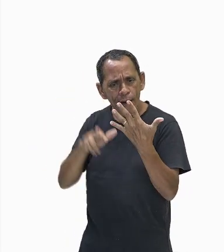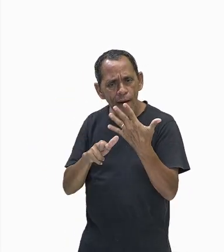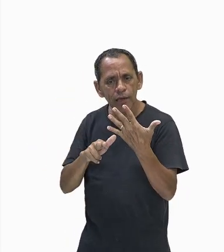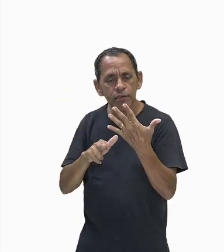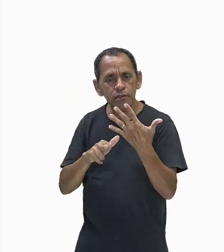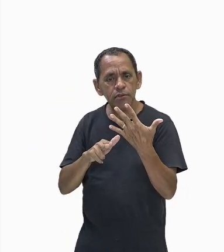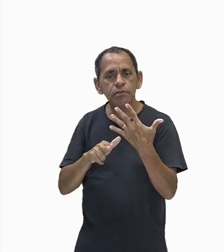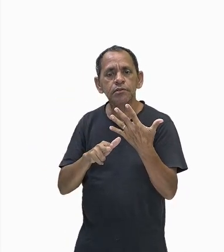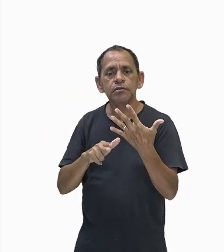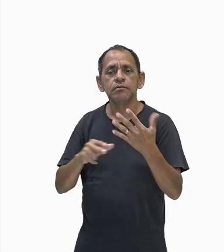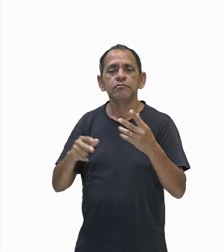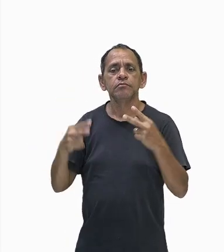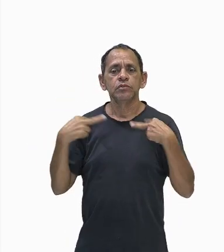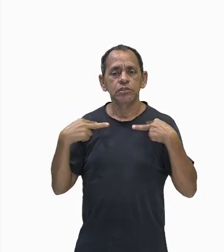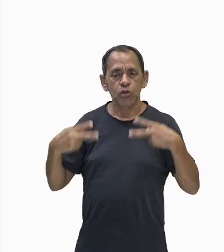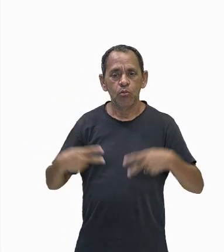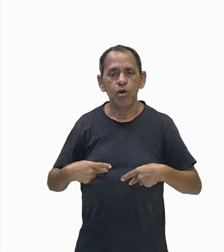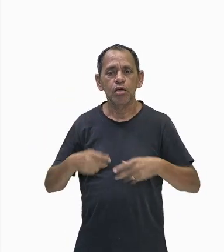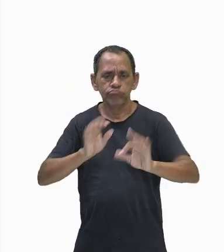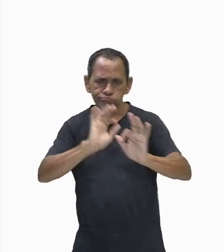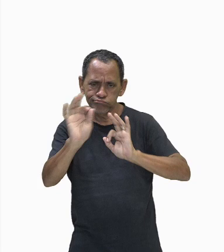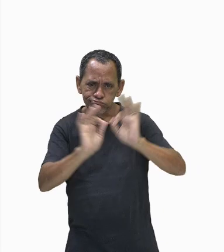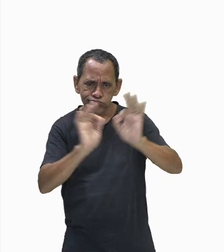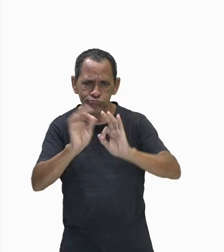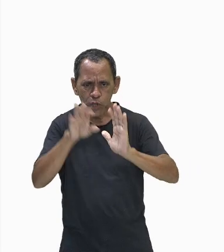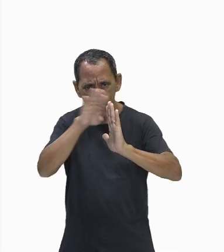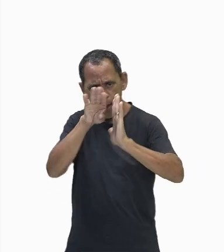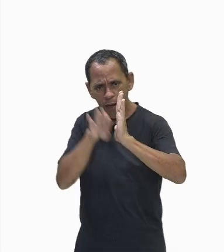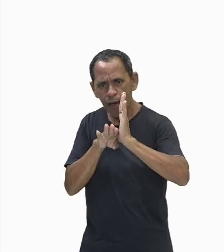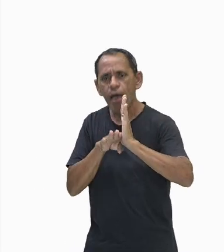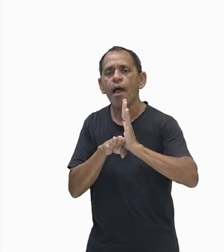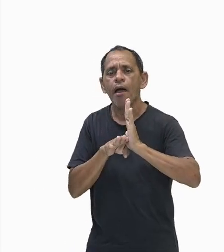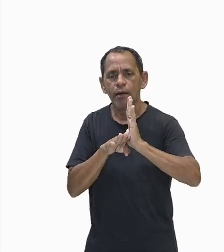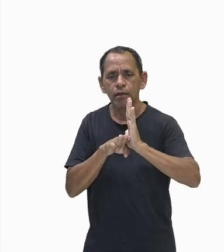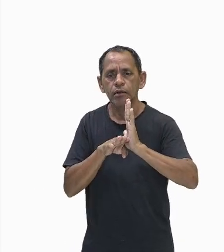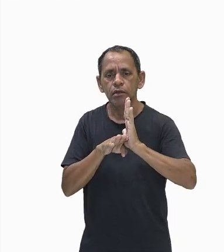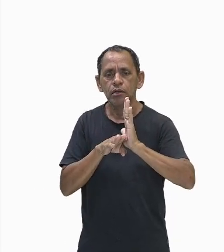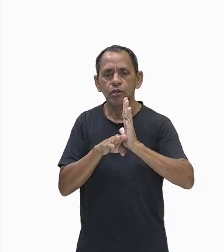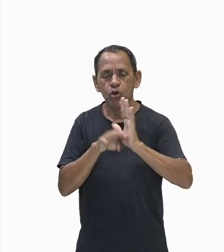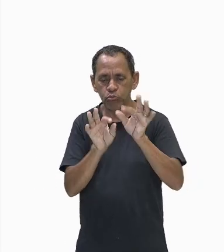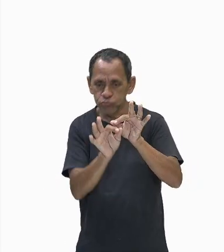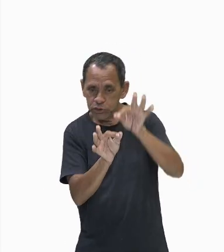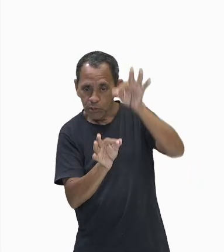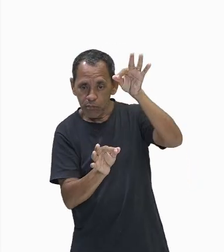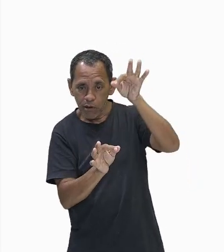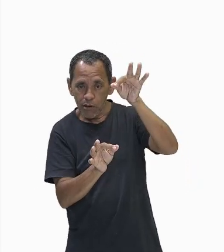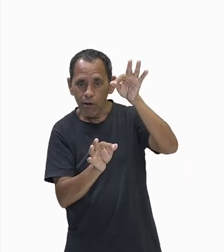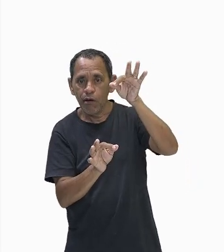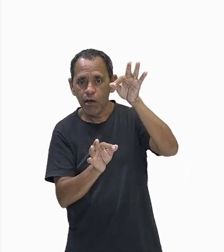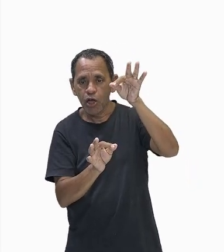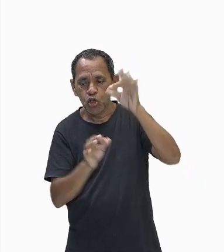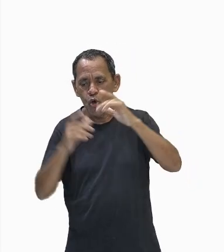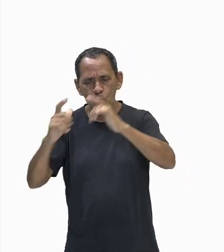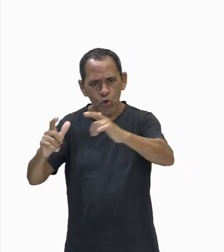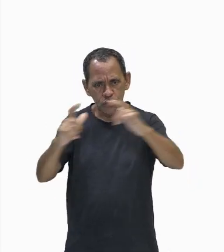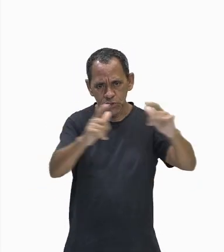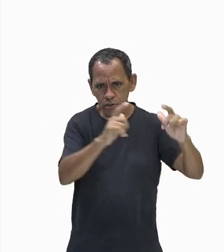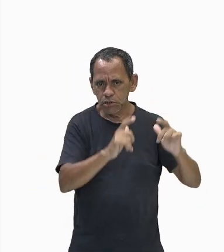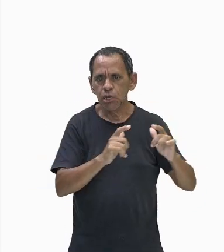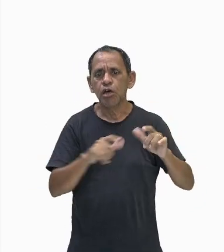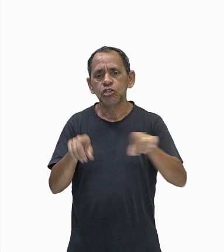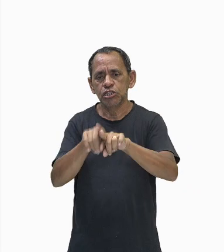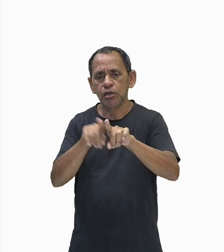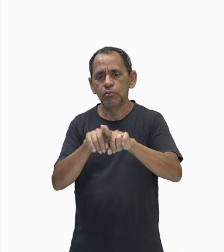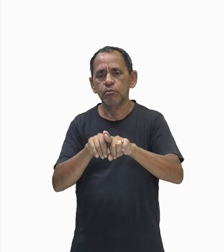humana, organizados e classificados de acordo com seu tamanho, forma e posição do centrômero, que vocês